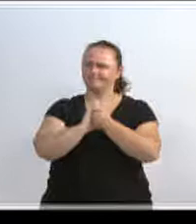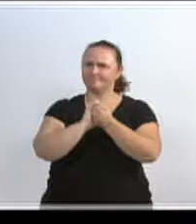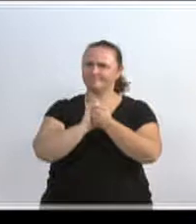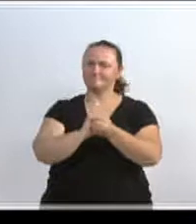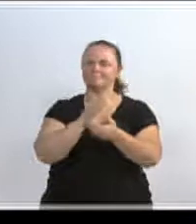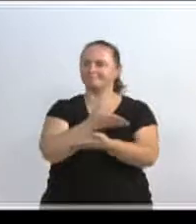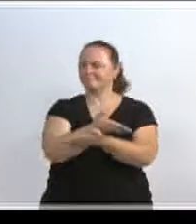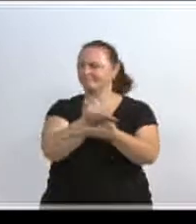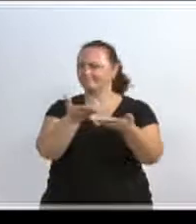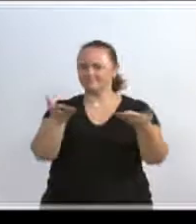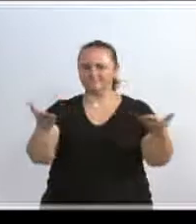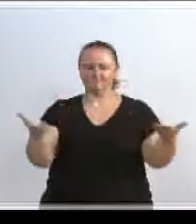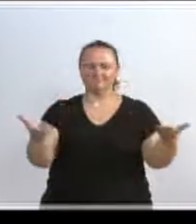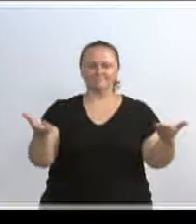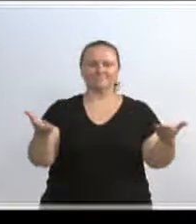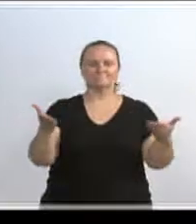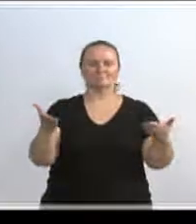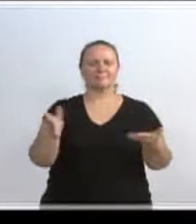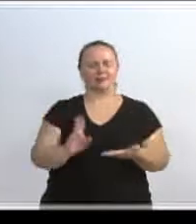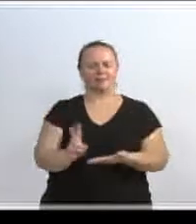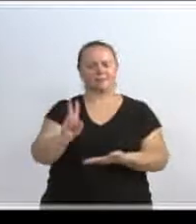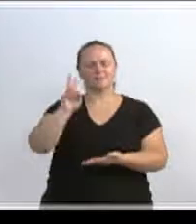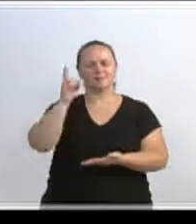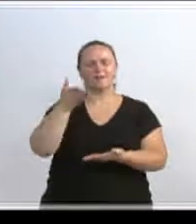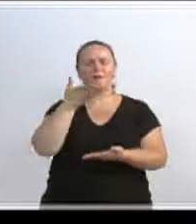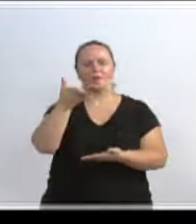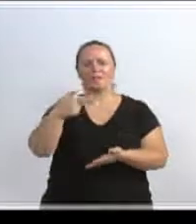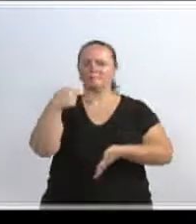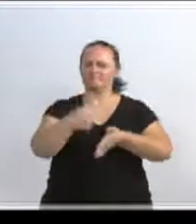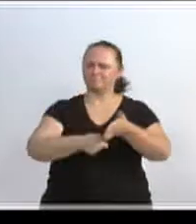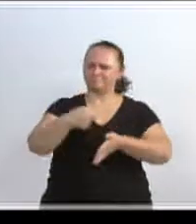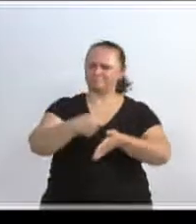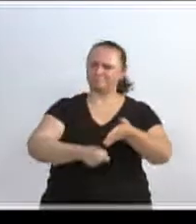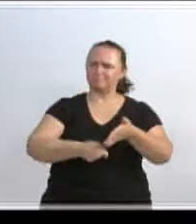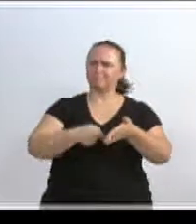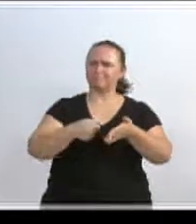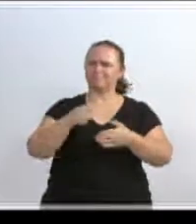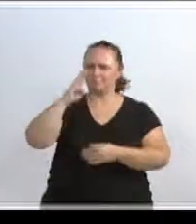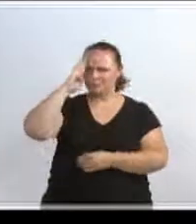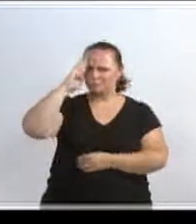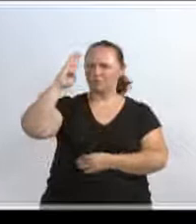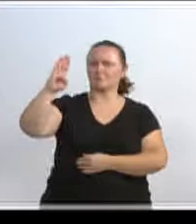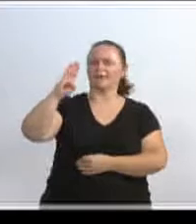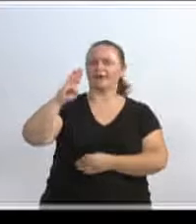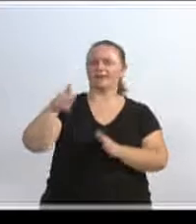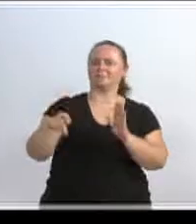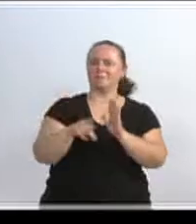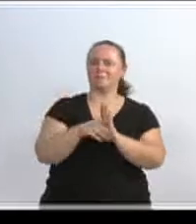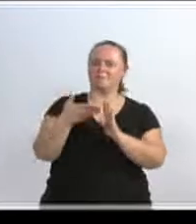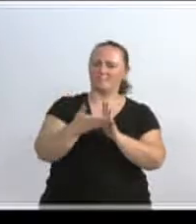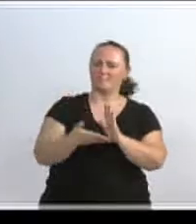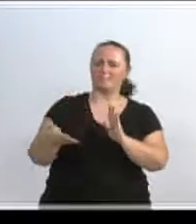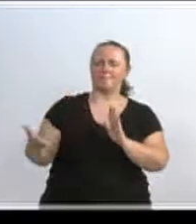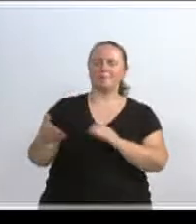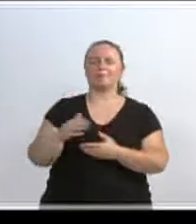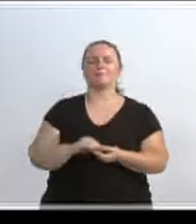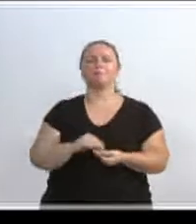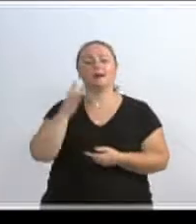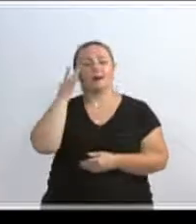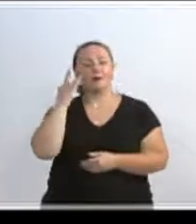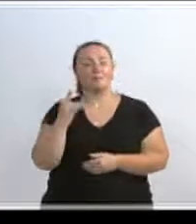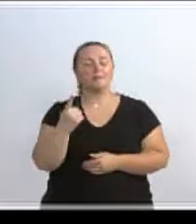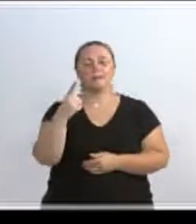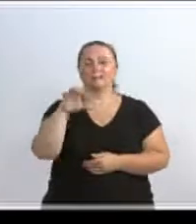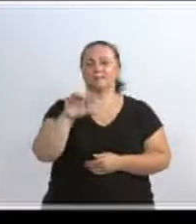aos bravos e guerreiros soldados do nosso Exército Brasileiro, do nosso EB, que amanhã, dia 19 de